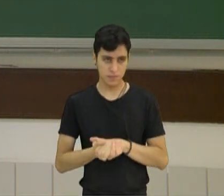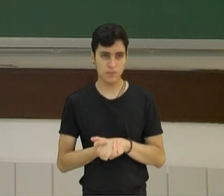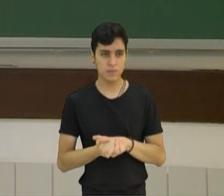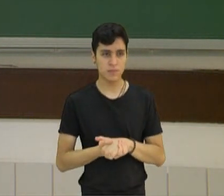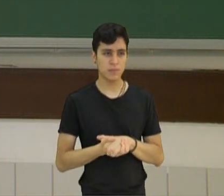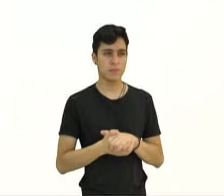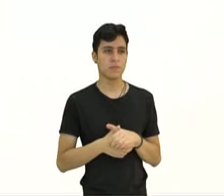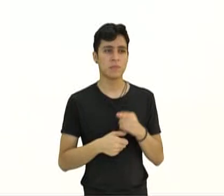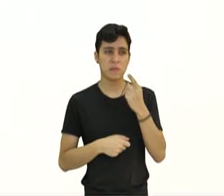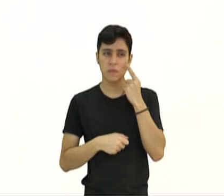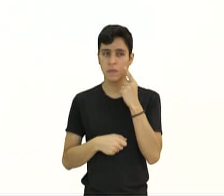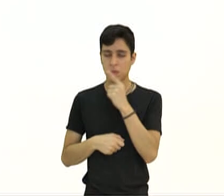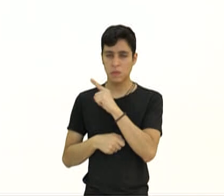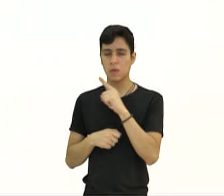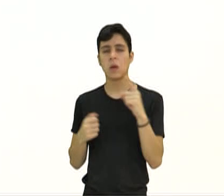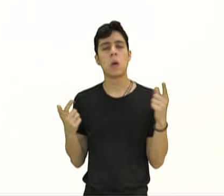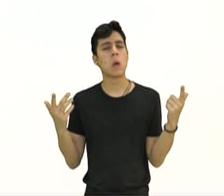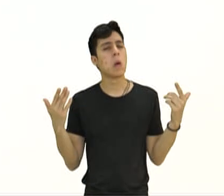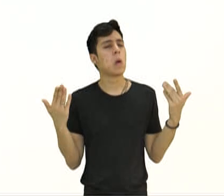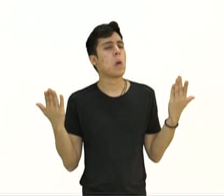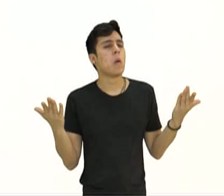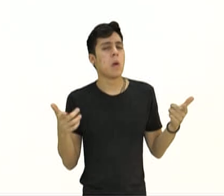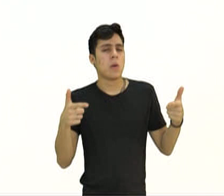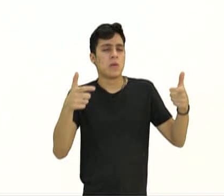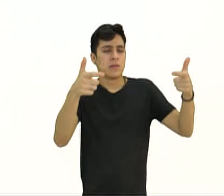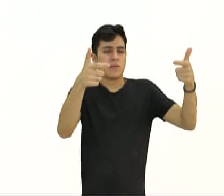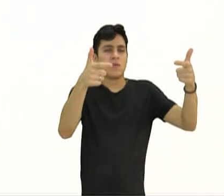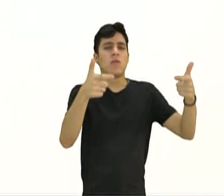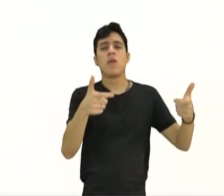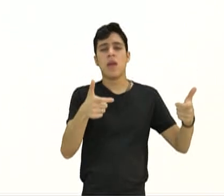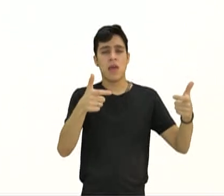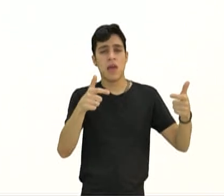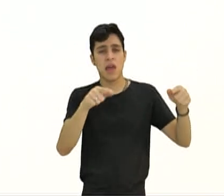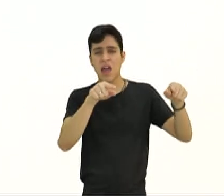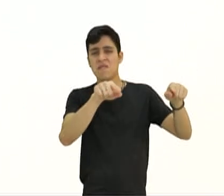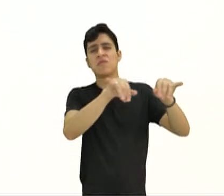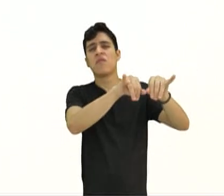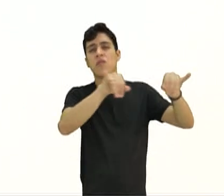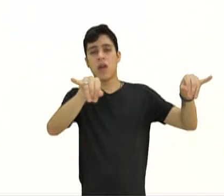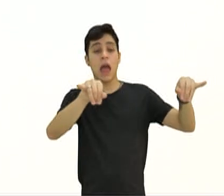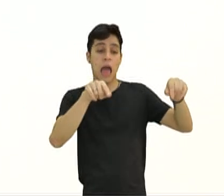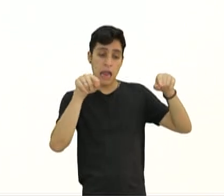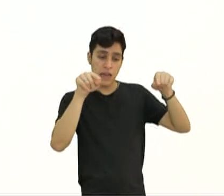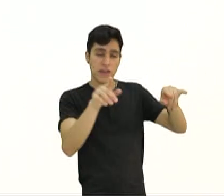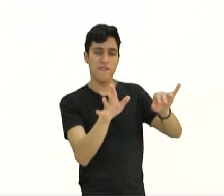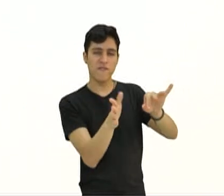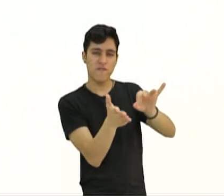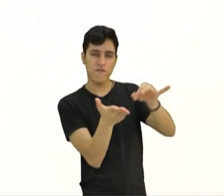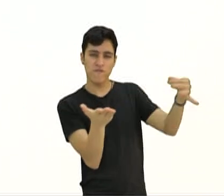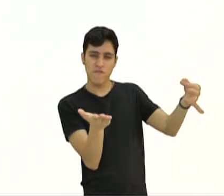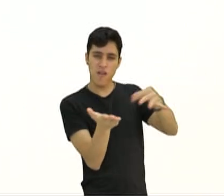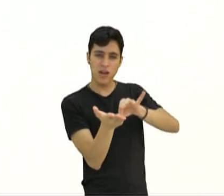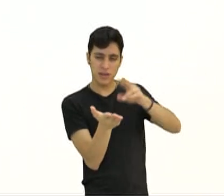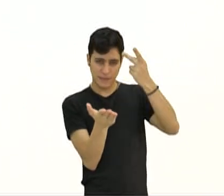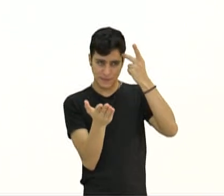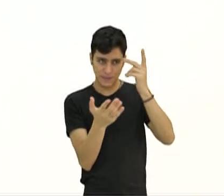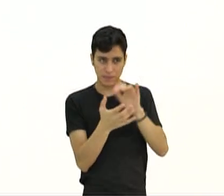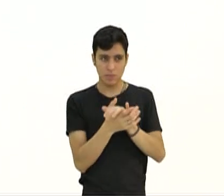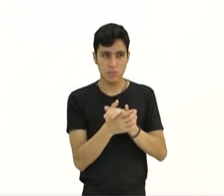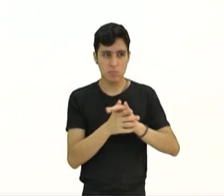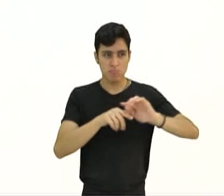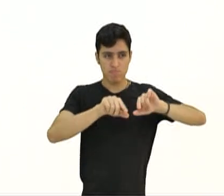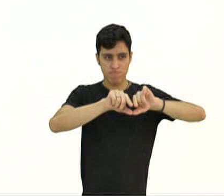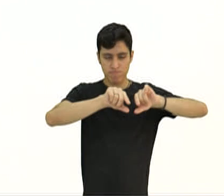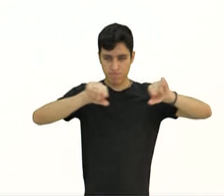Nós temos aqui um indicativo de qual é o veículo, né? A notícia está na Folha de São Paulo. Podemos colocar o